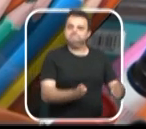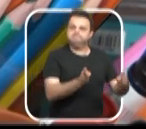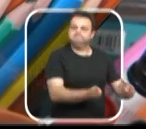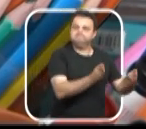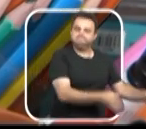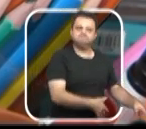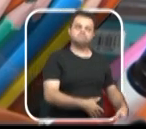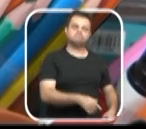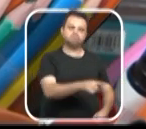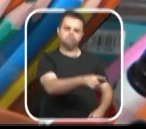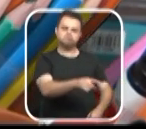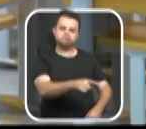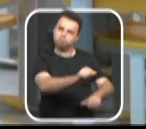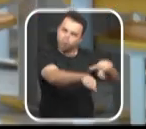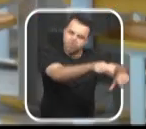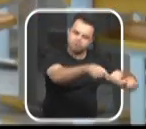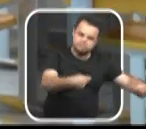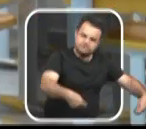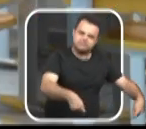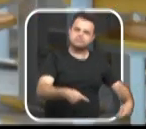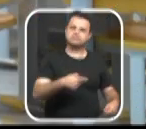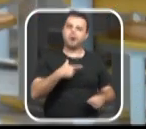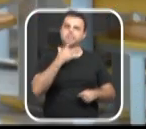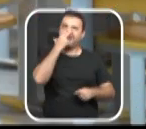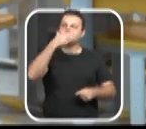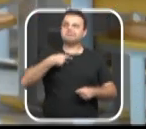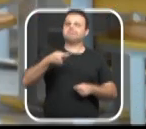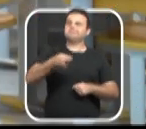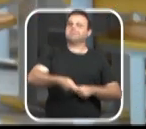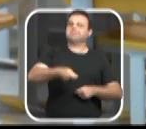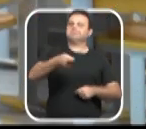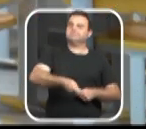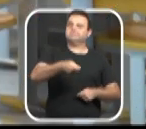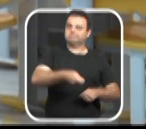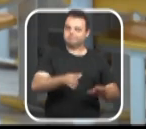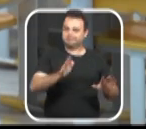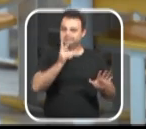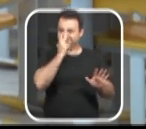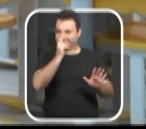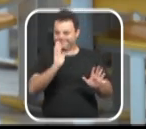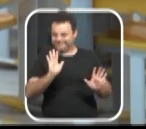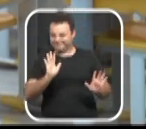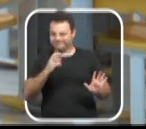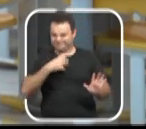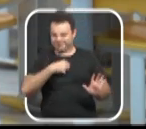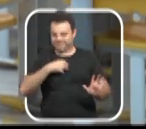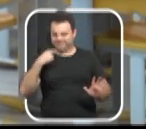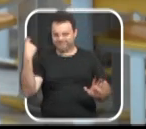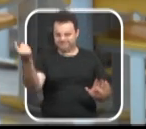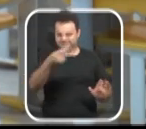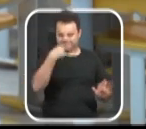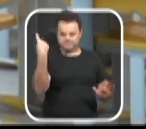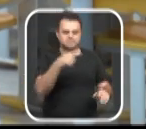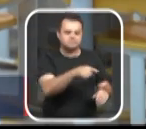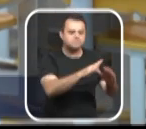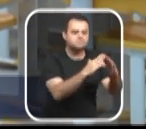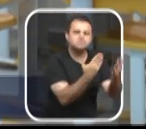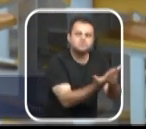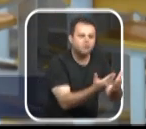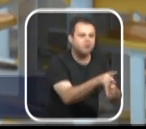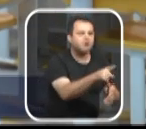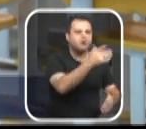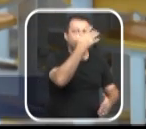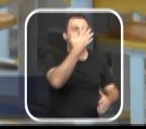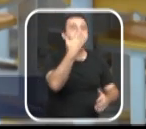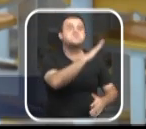autorregulação, dessa percepção do espaço que ela está e do como ela pode aproveitá-lo, vem muito